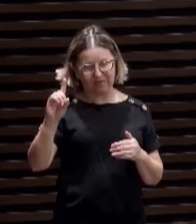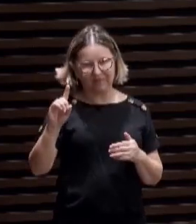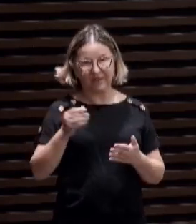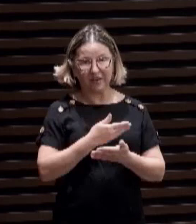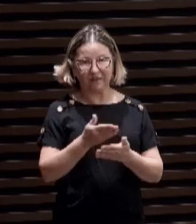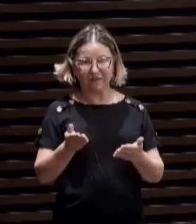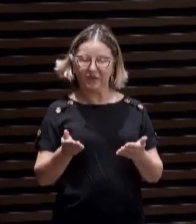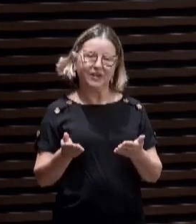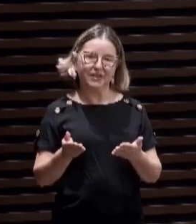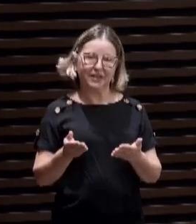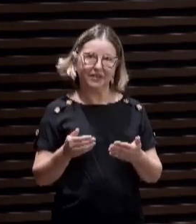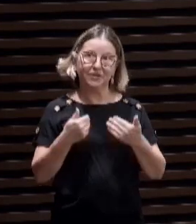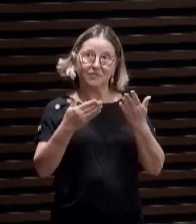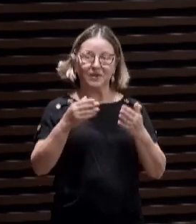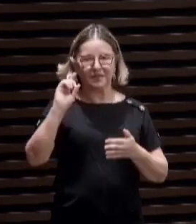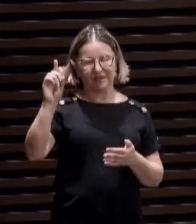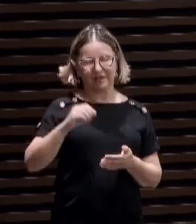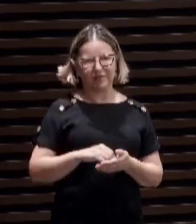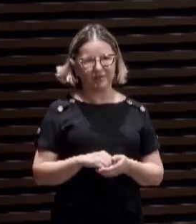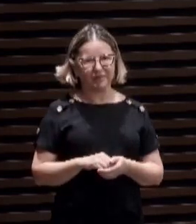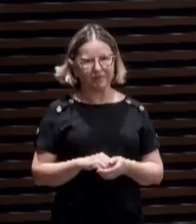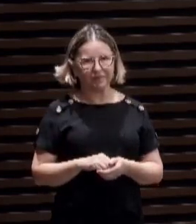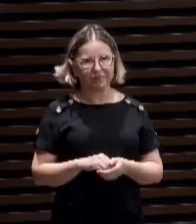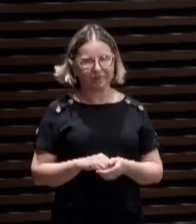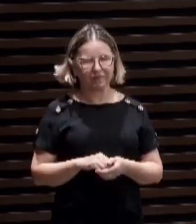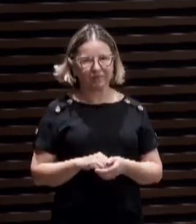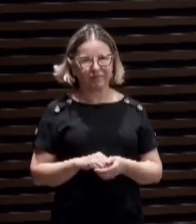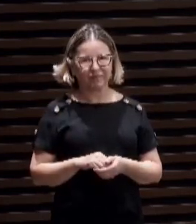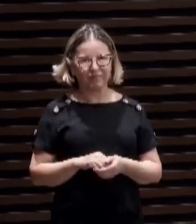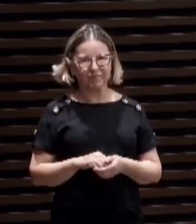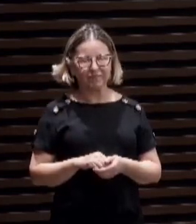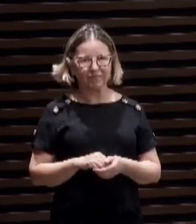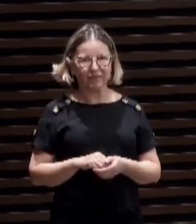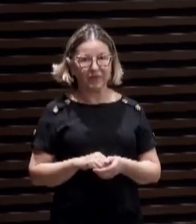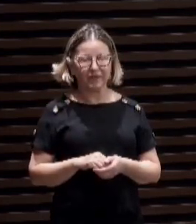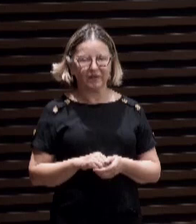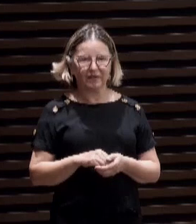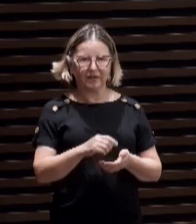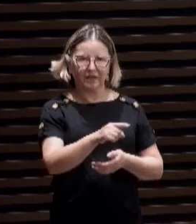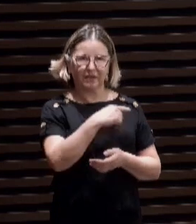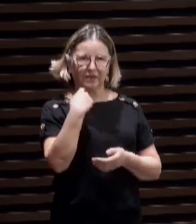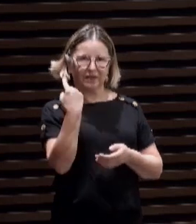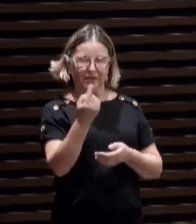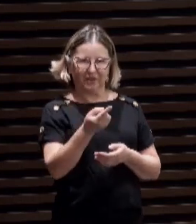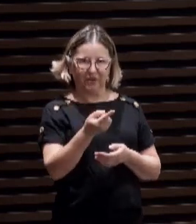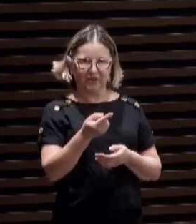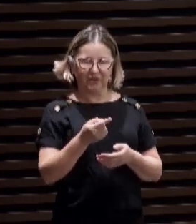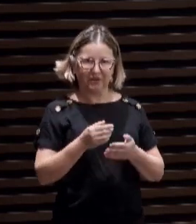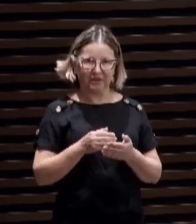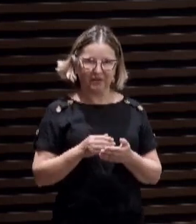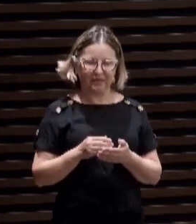da realidade atual em que nós vivemos, pois além disso, podemos acrescentar superficialidade